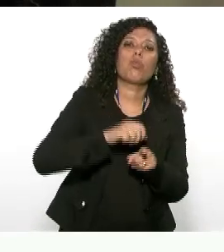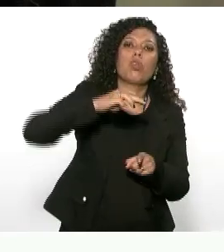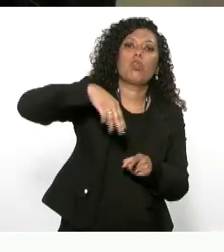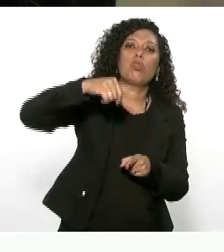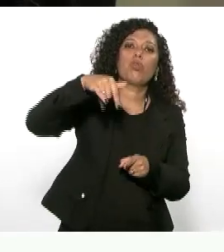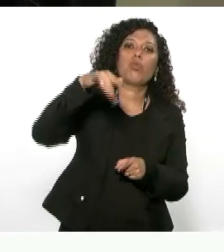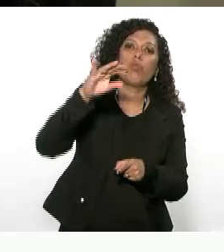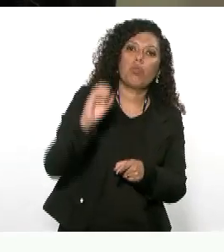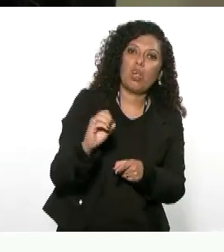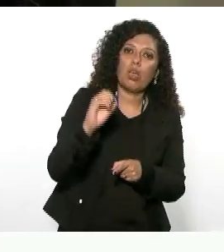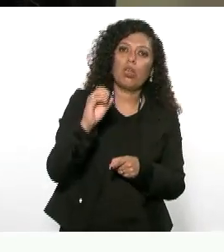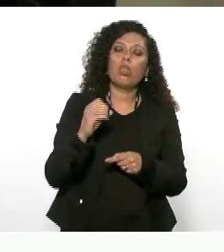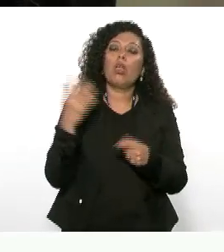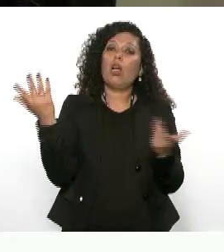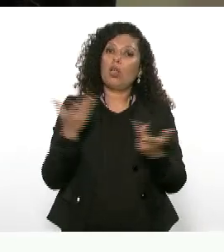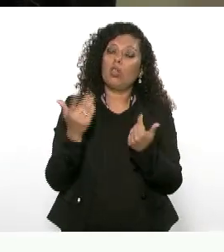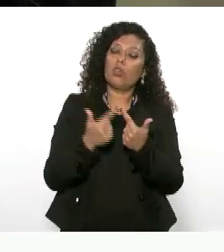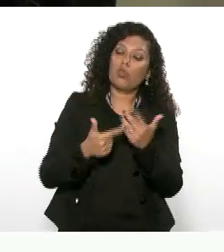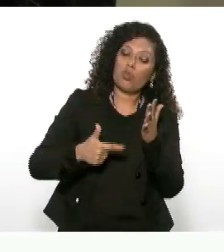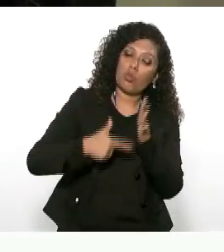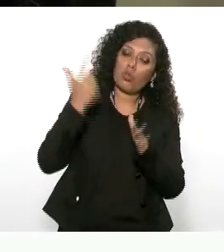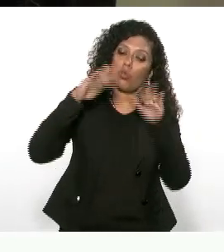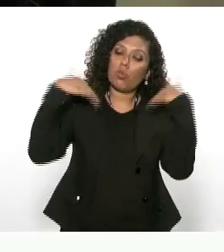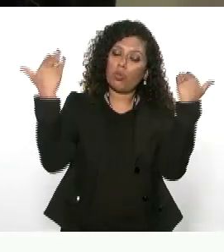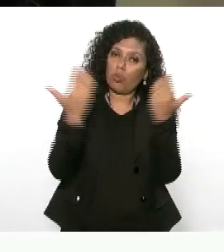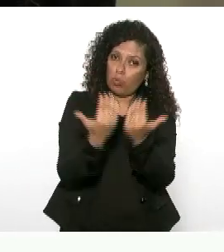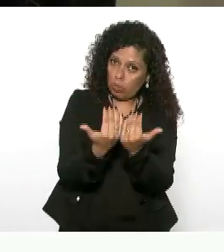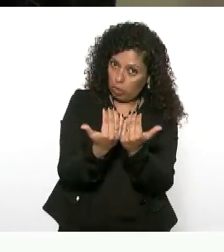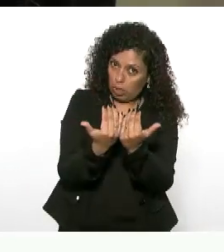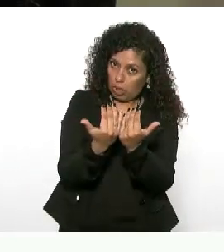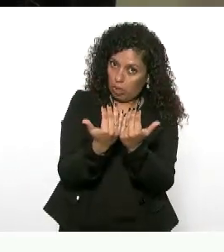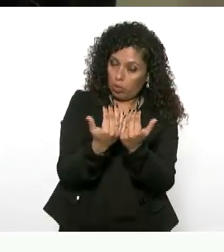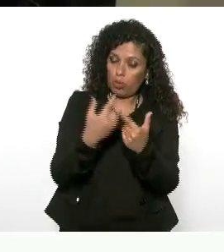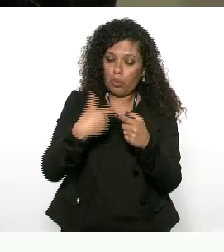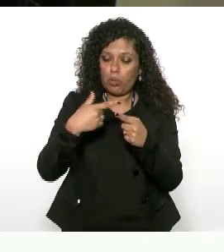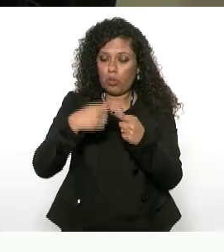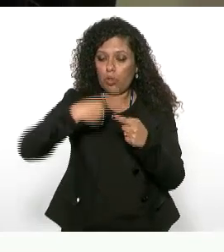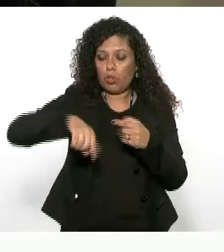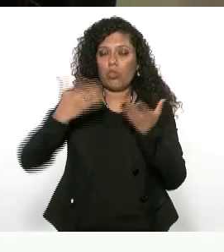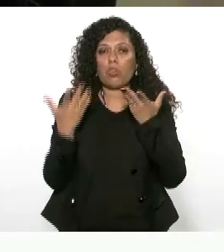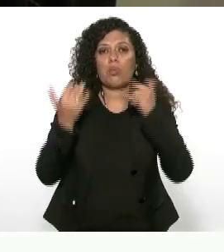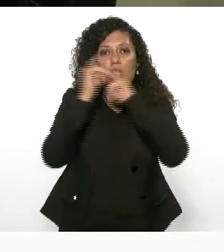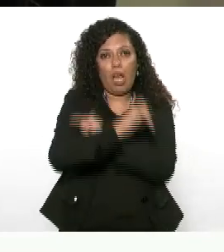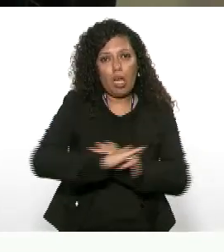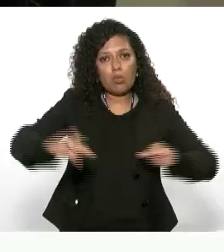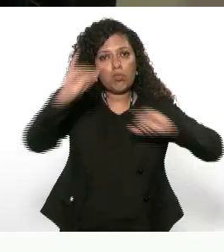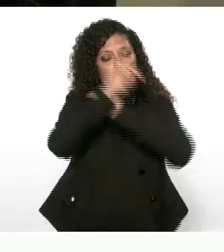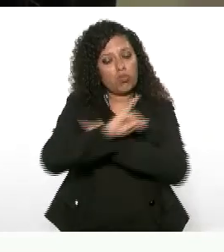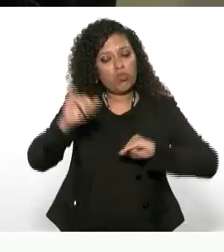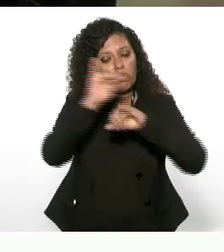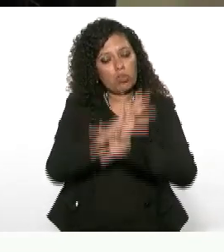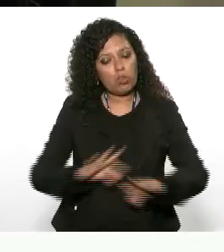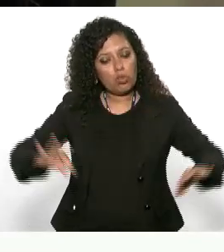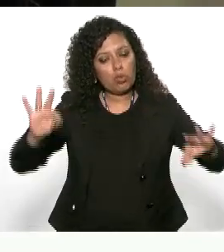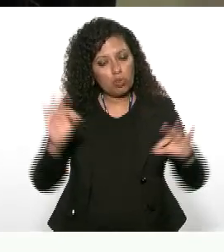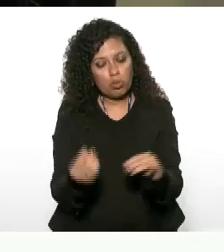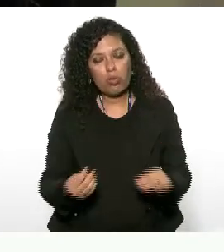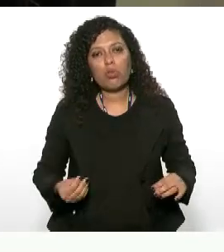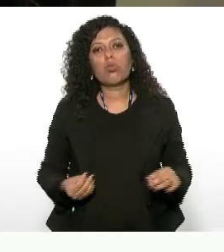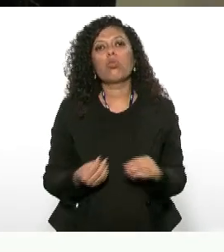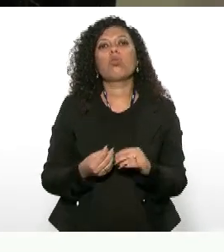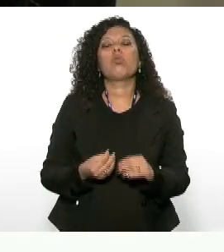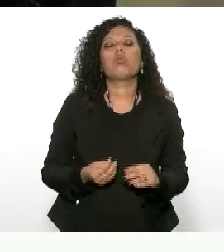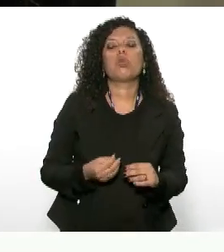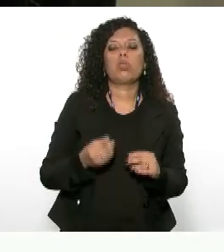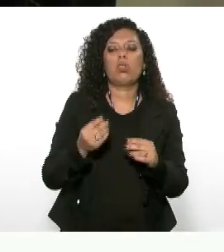e agora vai ser realizado o segundo workshop, com o objetivo de informar, colocar à disposição